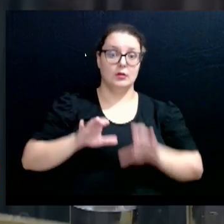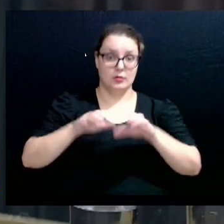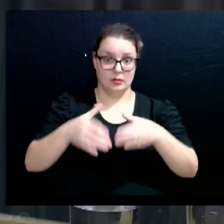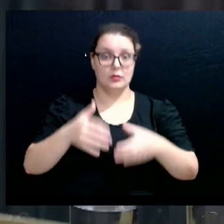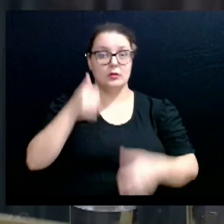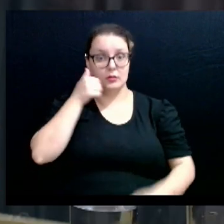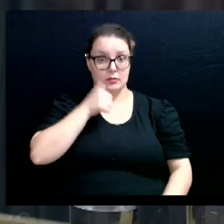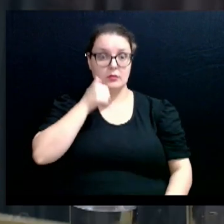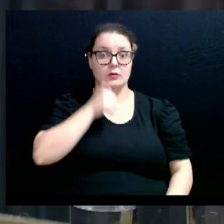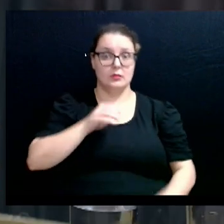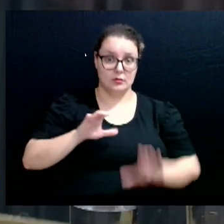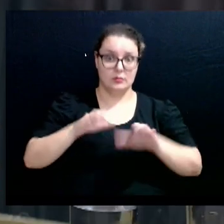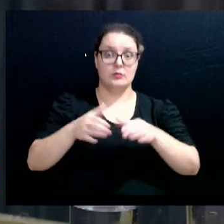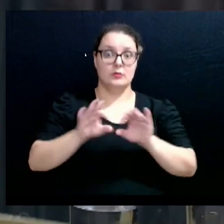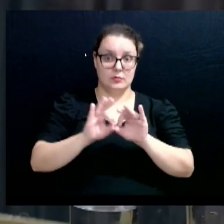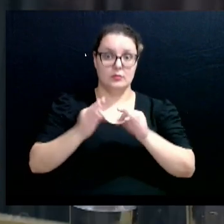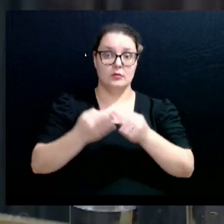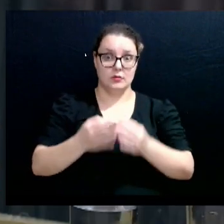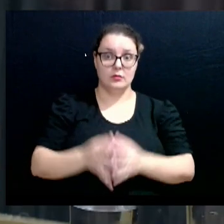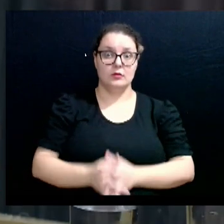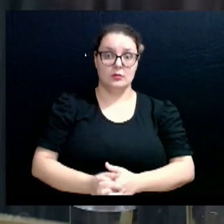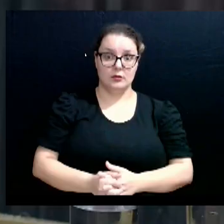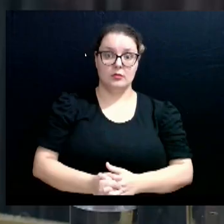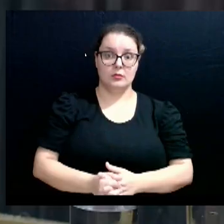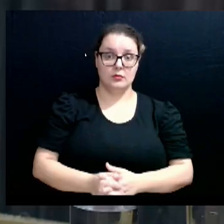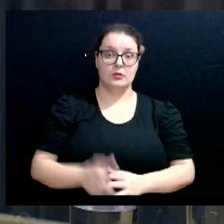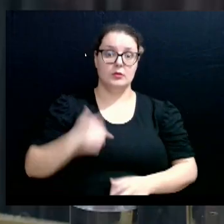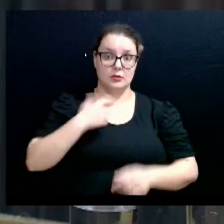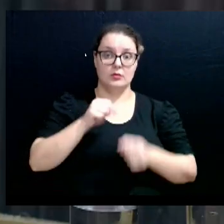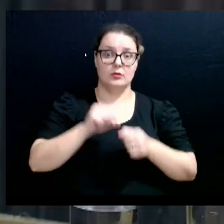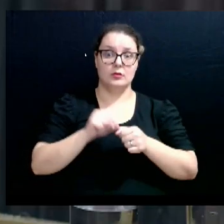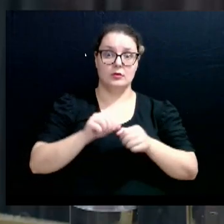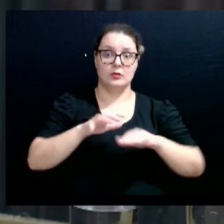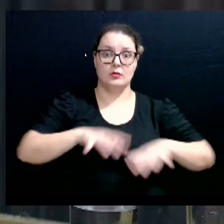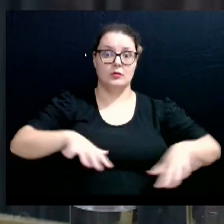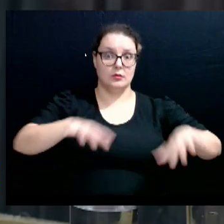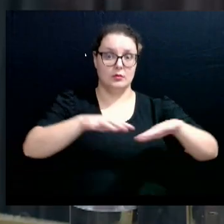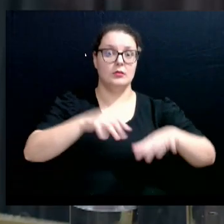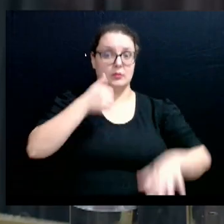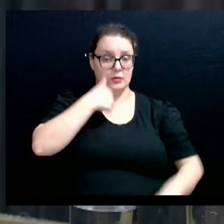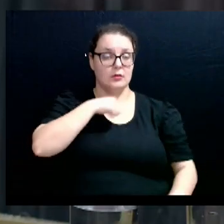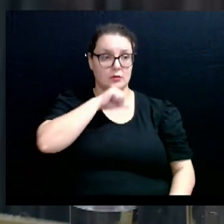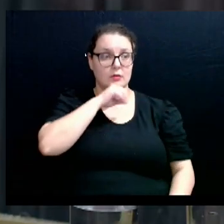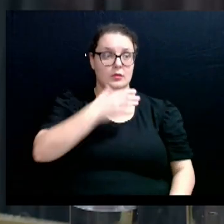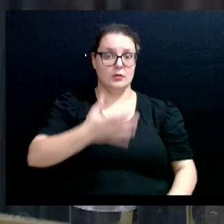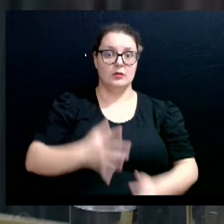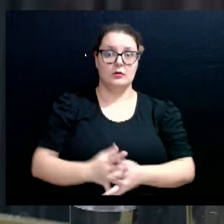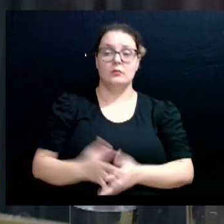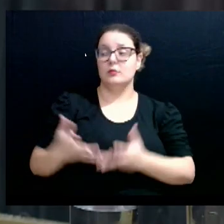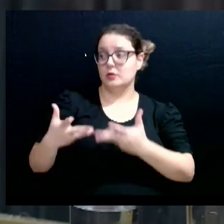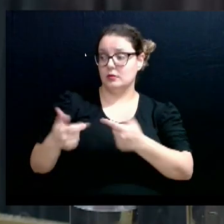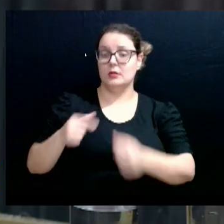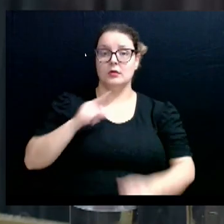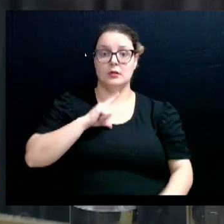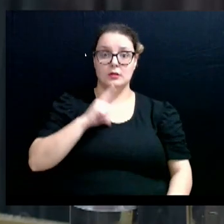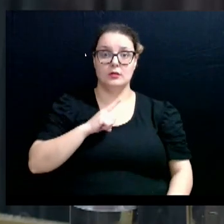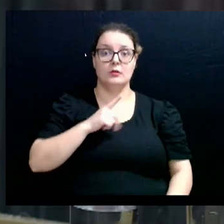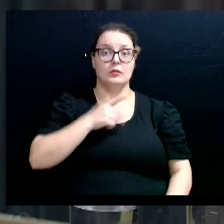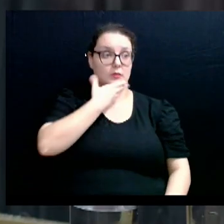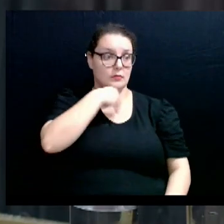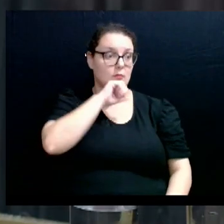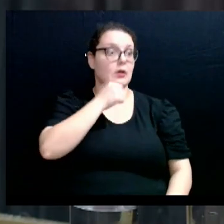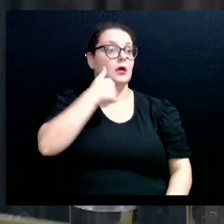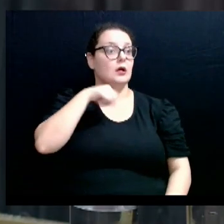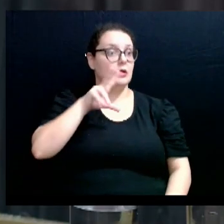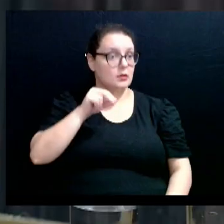de famílias. É o que nós fazemos Maravilha. lá com as mães, né. Nós Uhum. também temos, pais e avós que participam, porque é